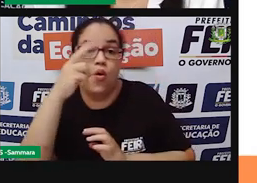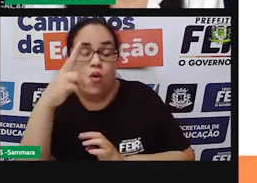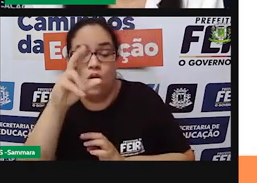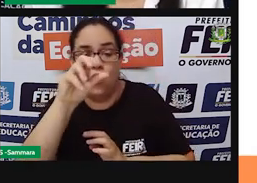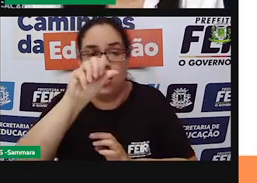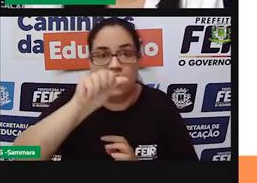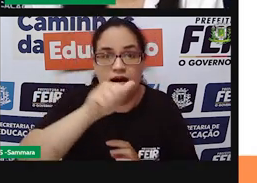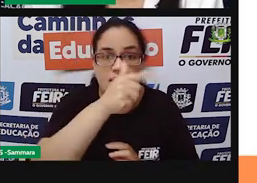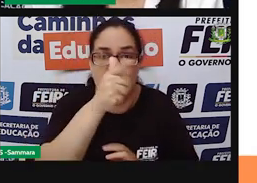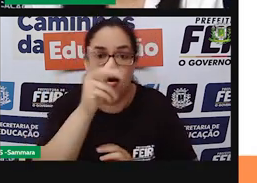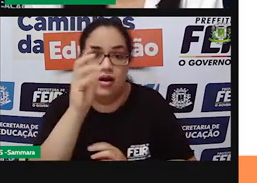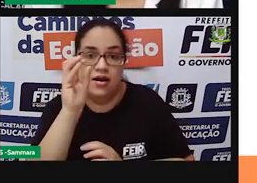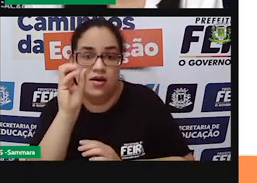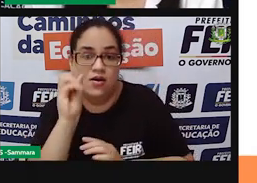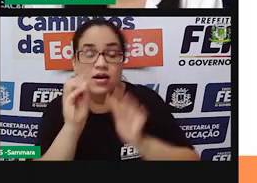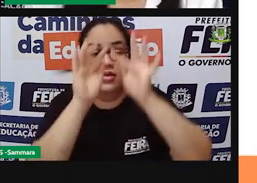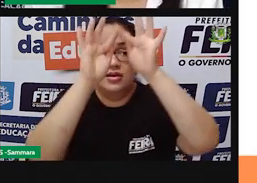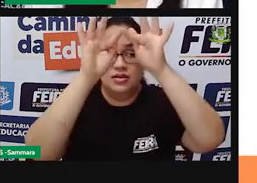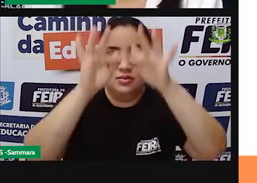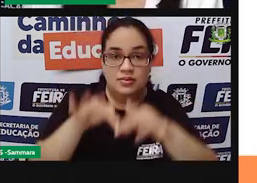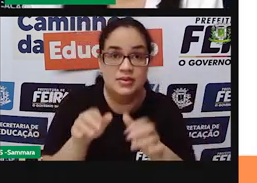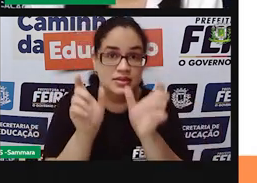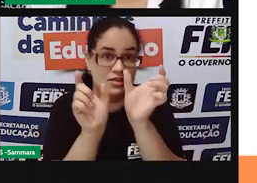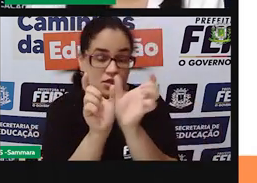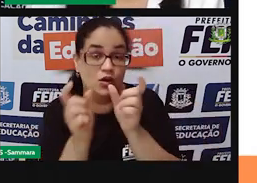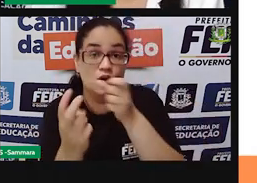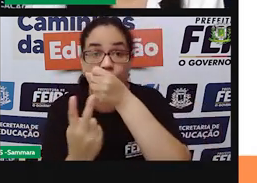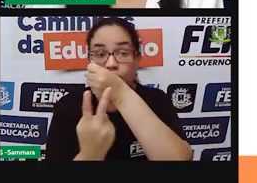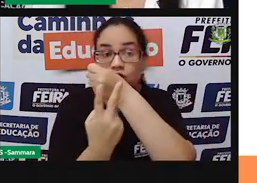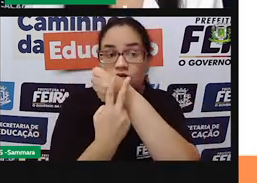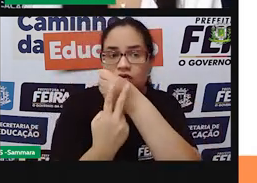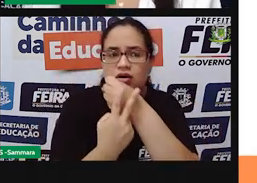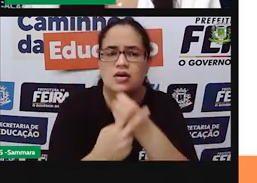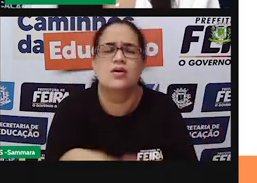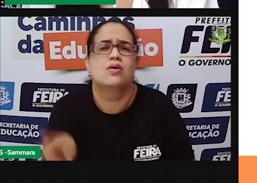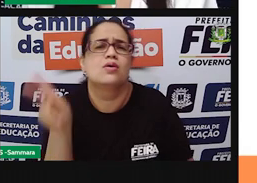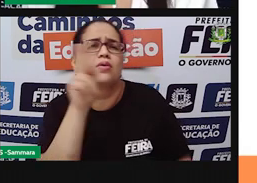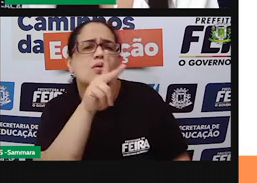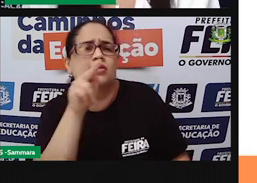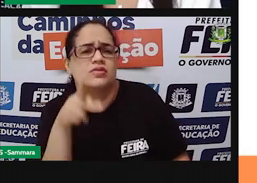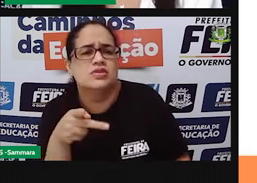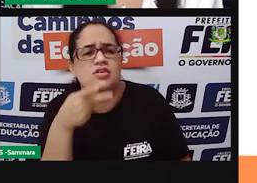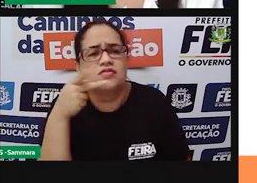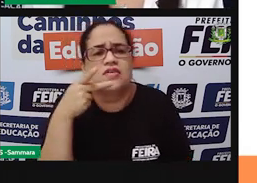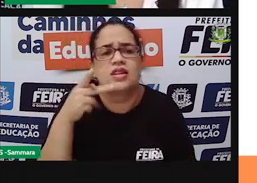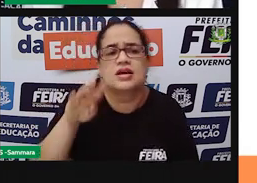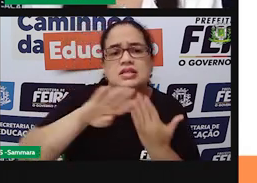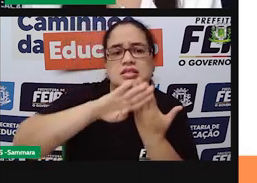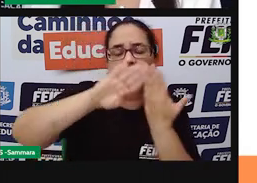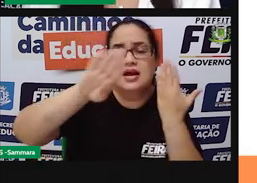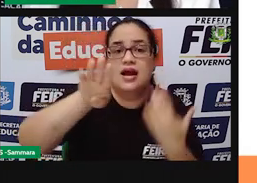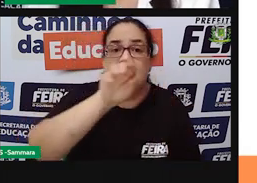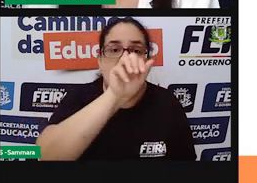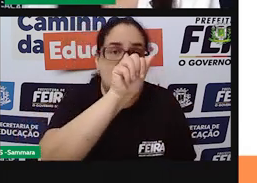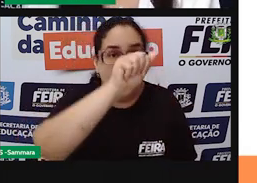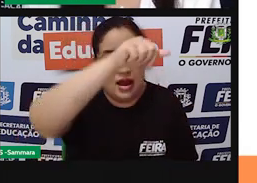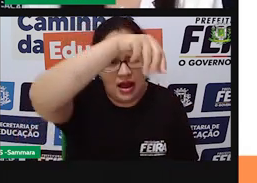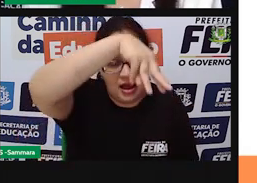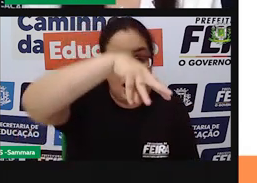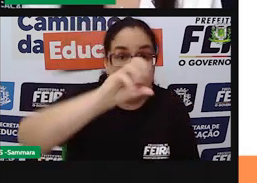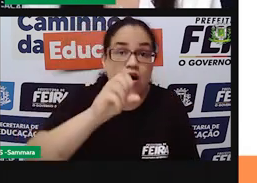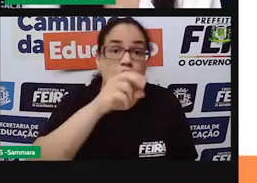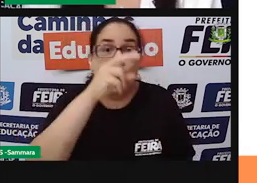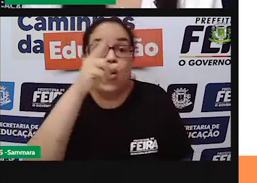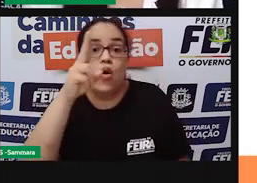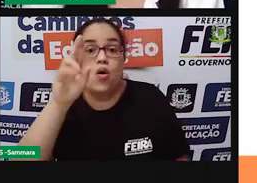ão na terminação do verbo. Quando a prof fala assim separadamente, né? An ou ão, dá